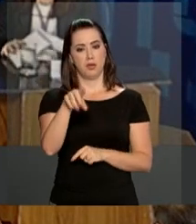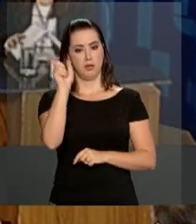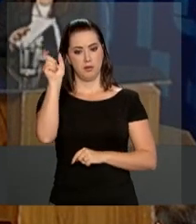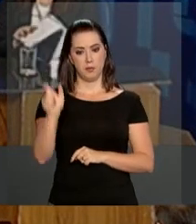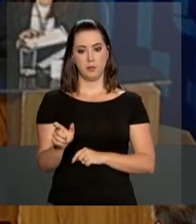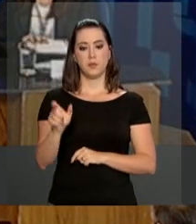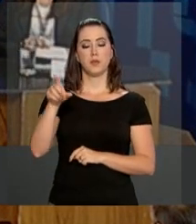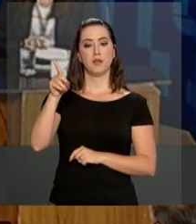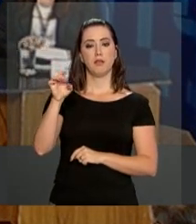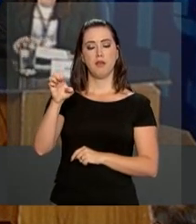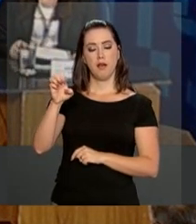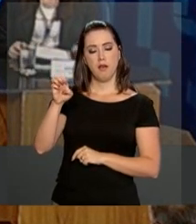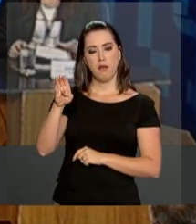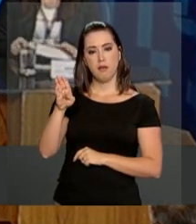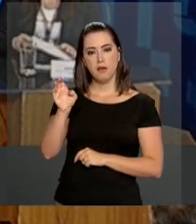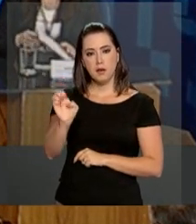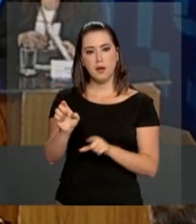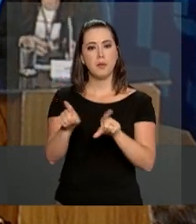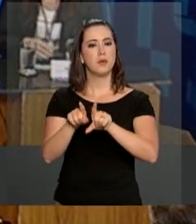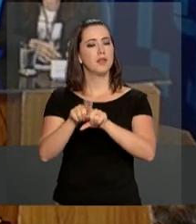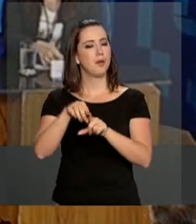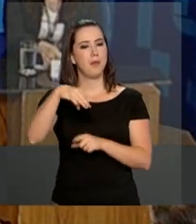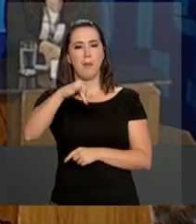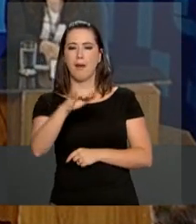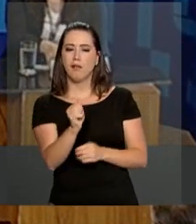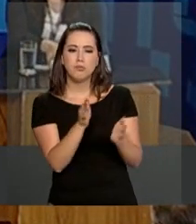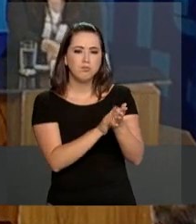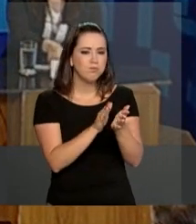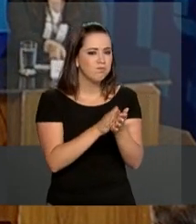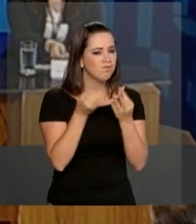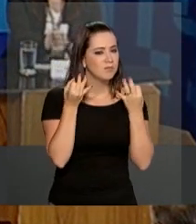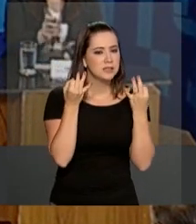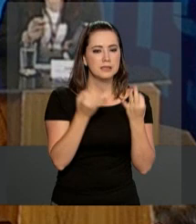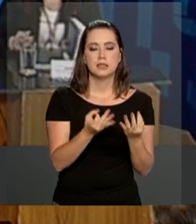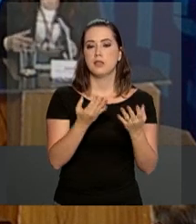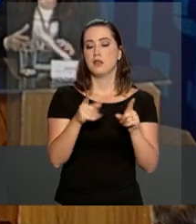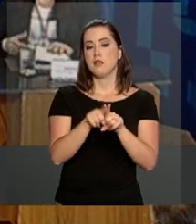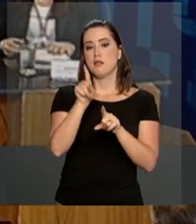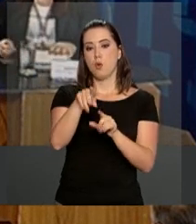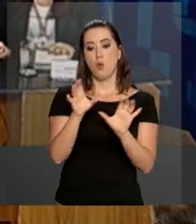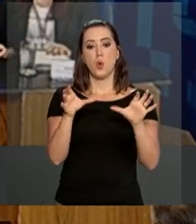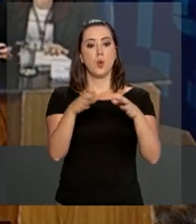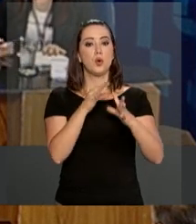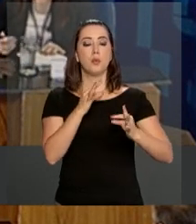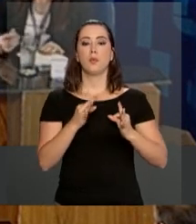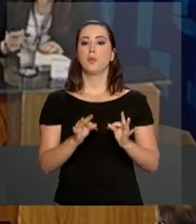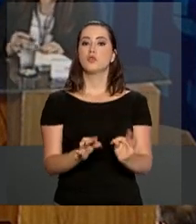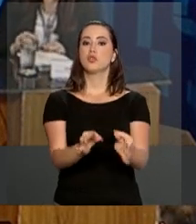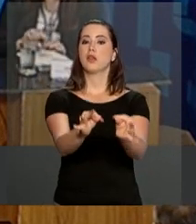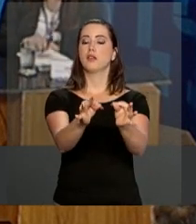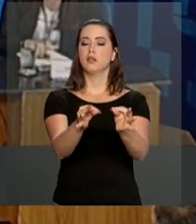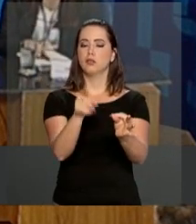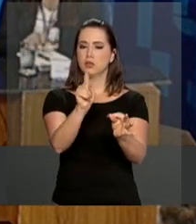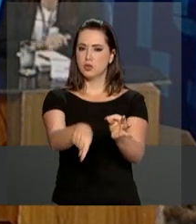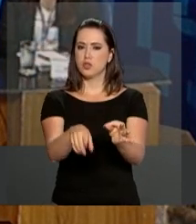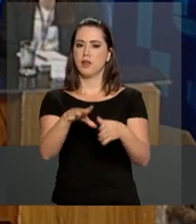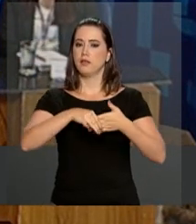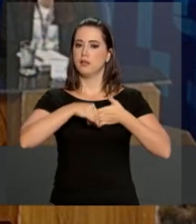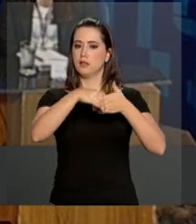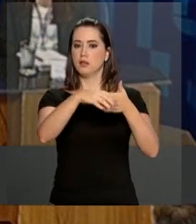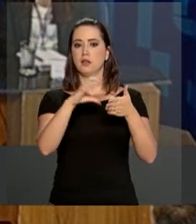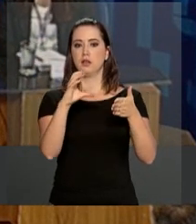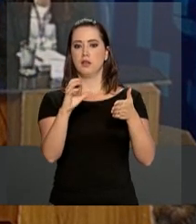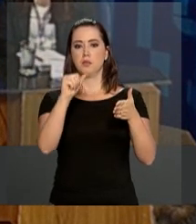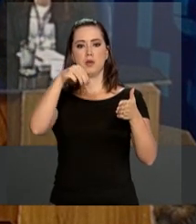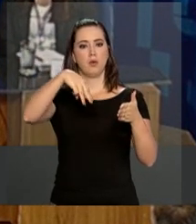apoia essa essa área malinense parabéns à equipe de tecnologia que é comandada pelo camilo que nós não